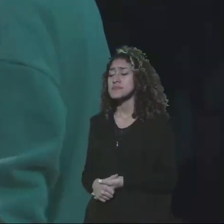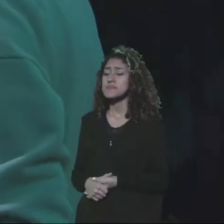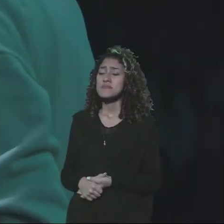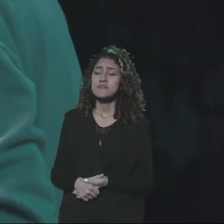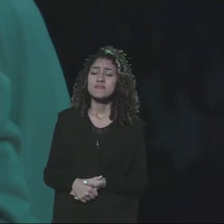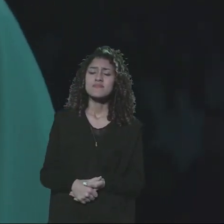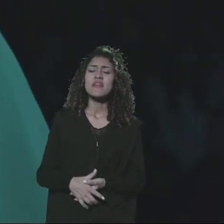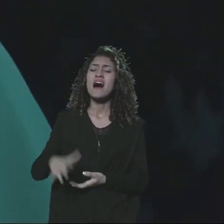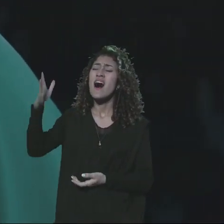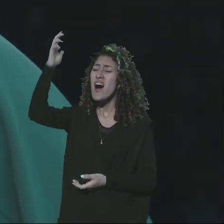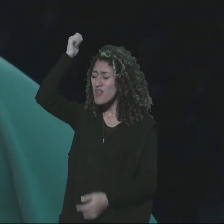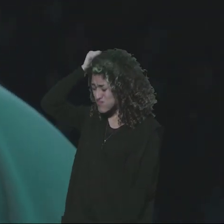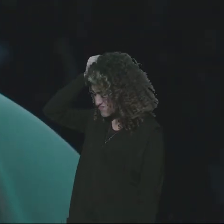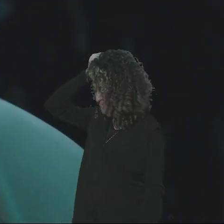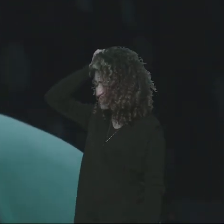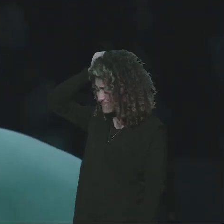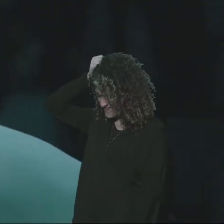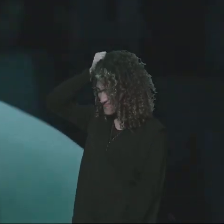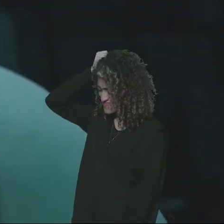me arrepender, Deus,